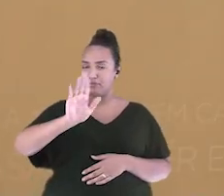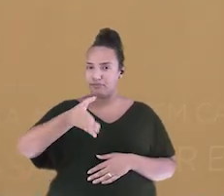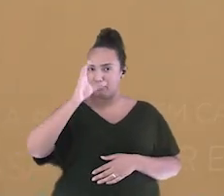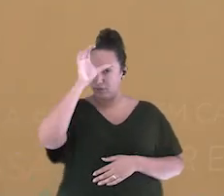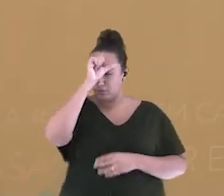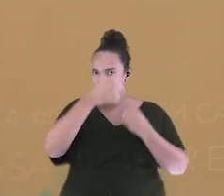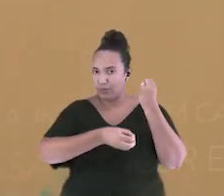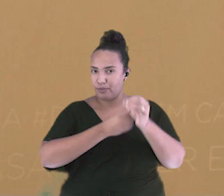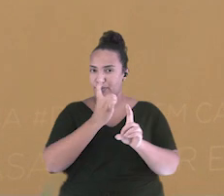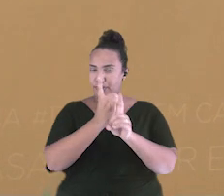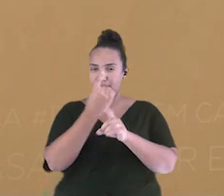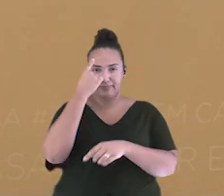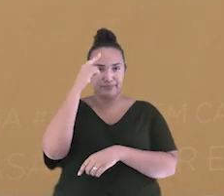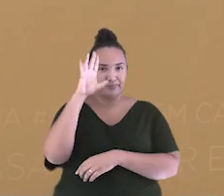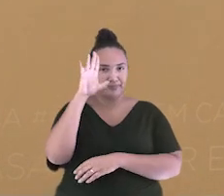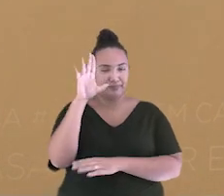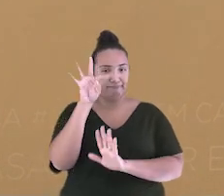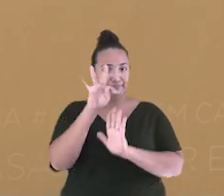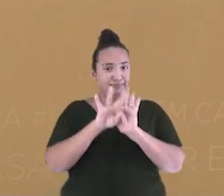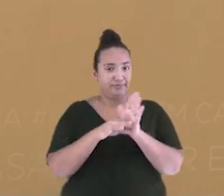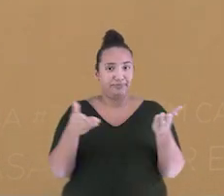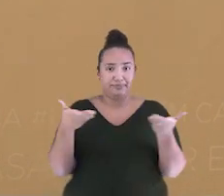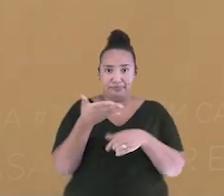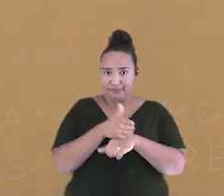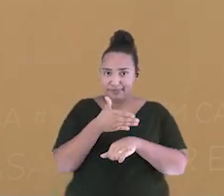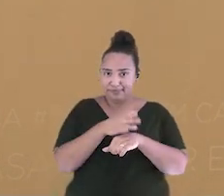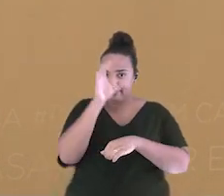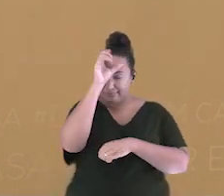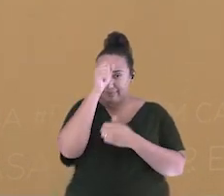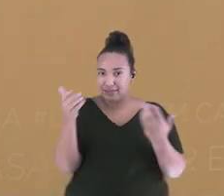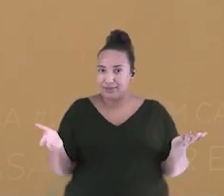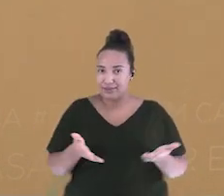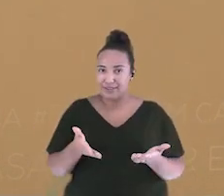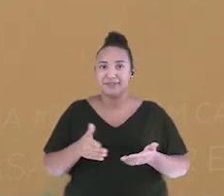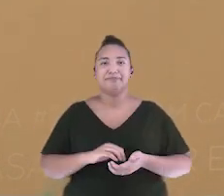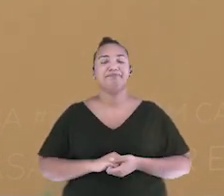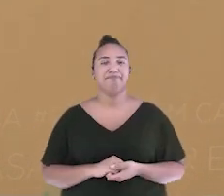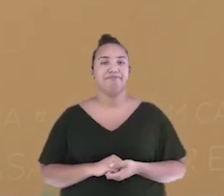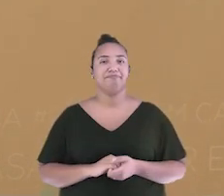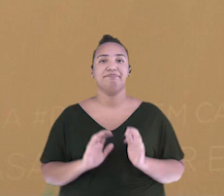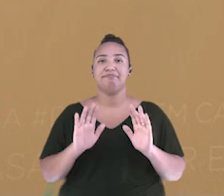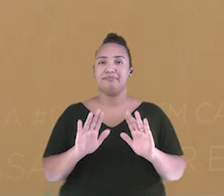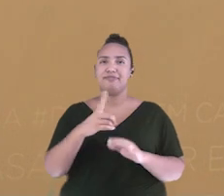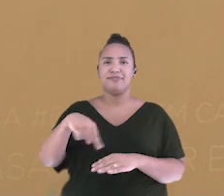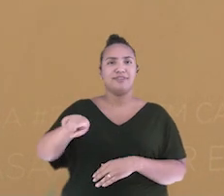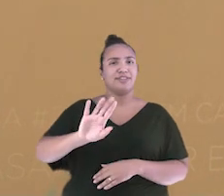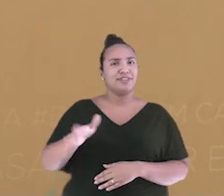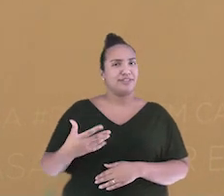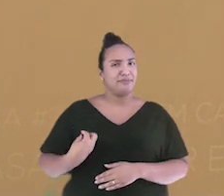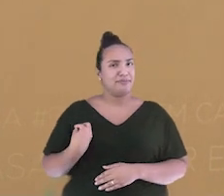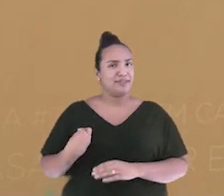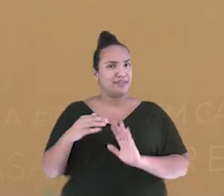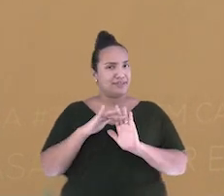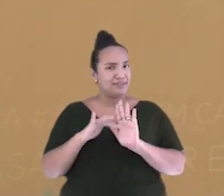aprendeu sobre como localizar a ideia central no texto, vamos praticar o que aprendemos hoje? Mas já marcou a sua